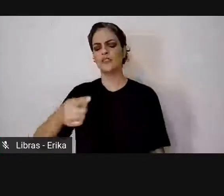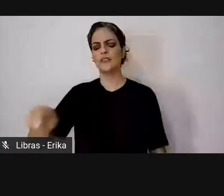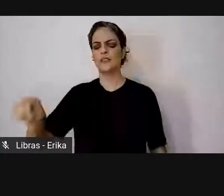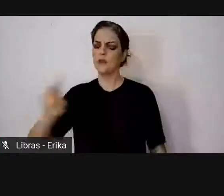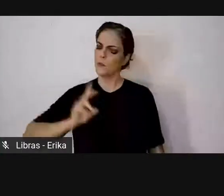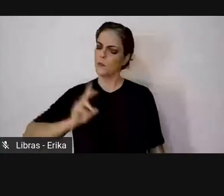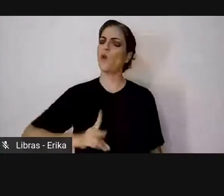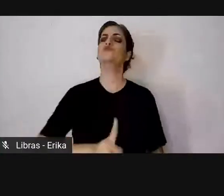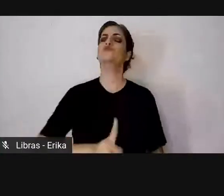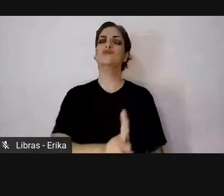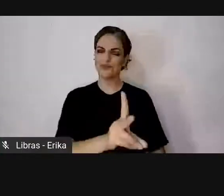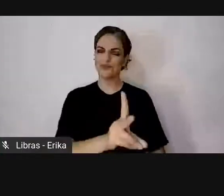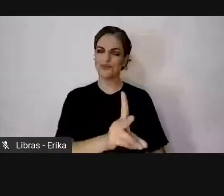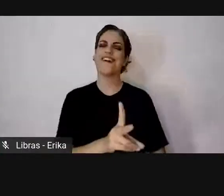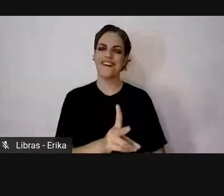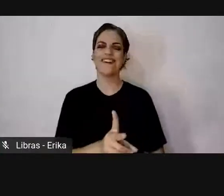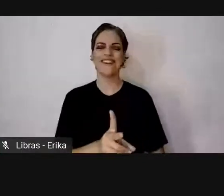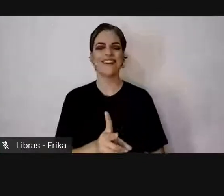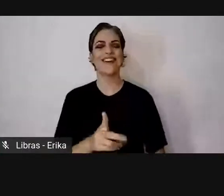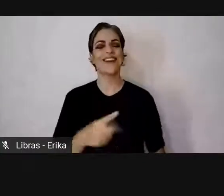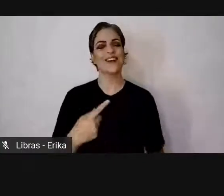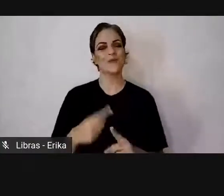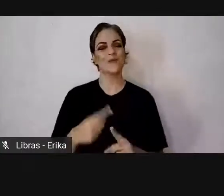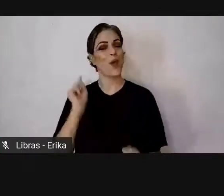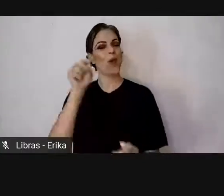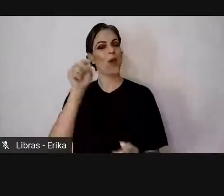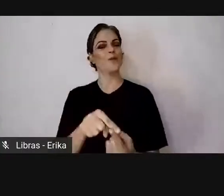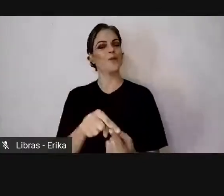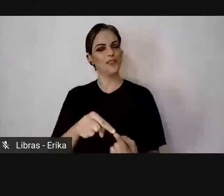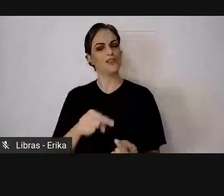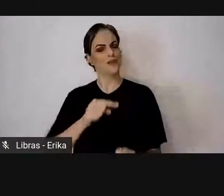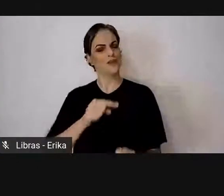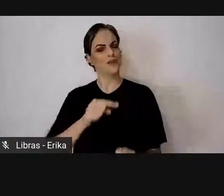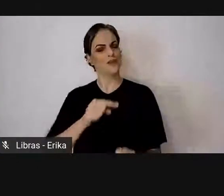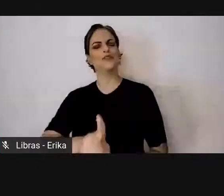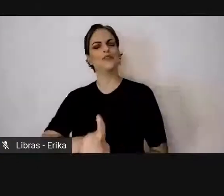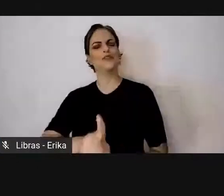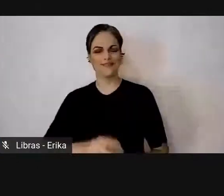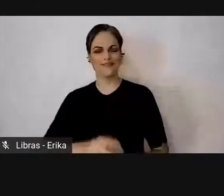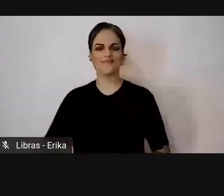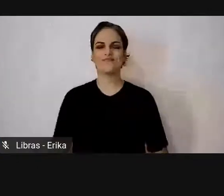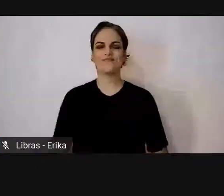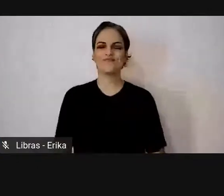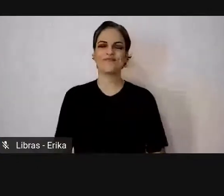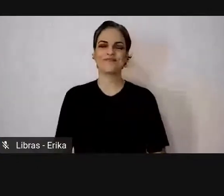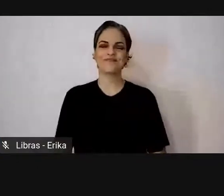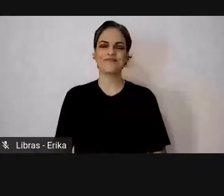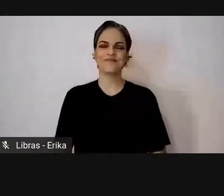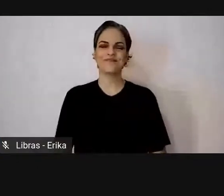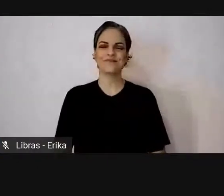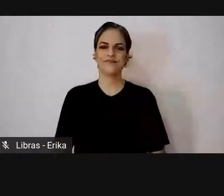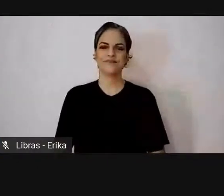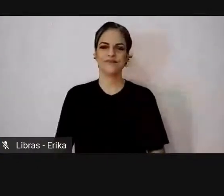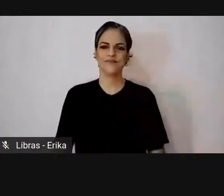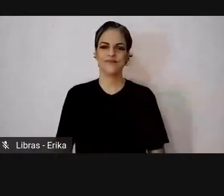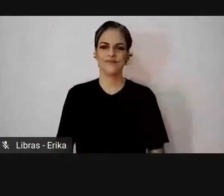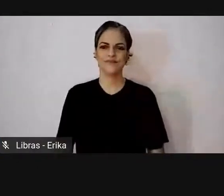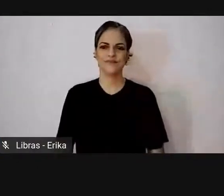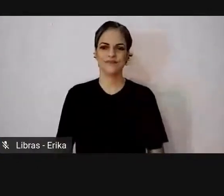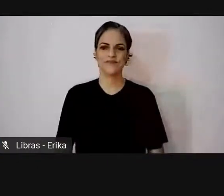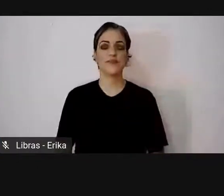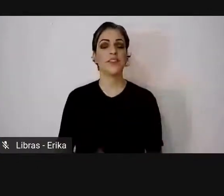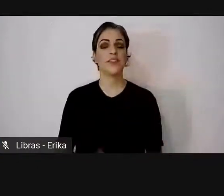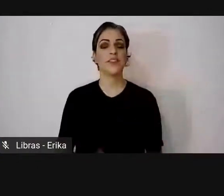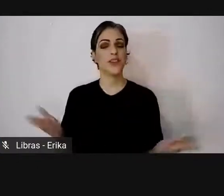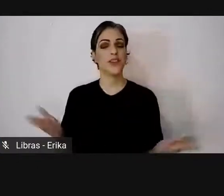que nos propusemos e nos dispusemos a fazer, né? E é por isso que o evento de hoje, o dia de hoje, tem